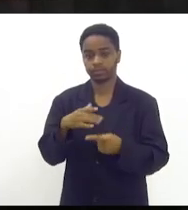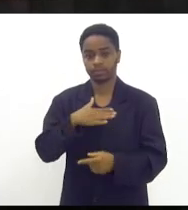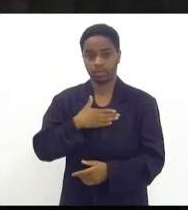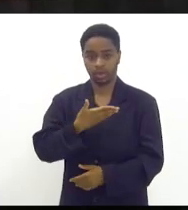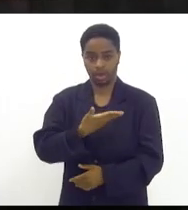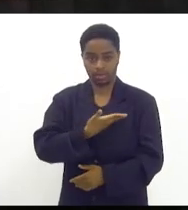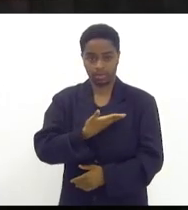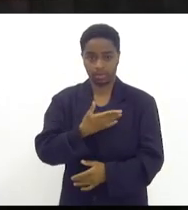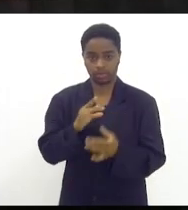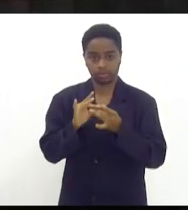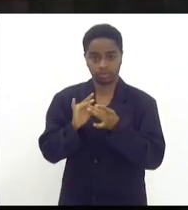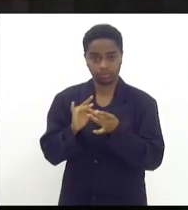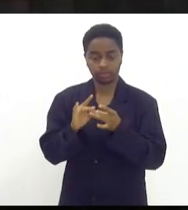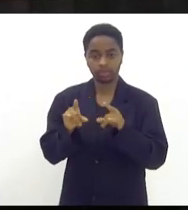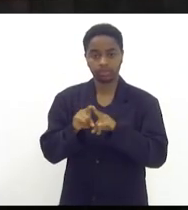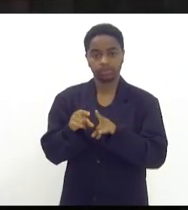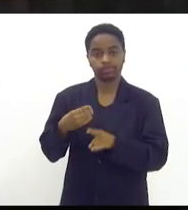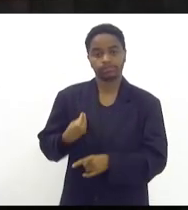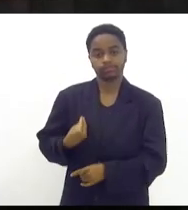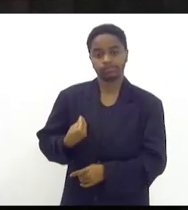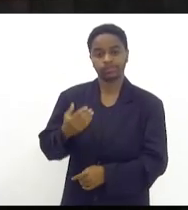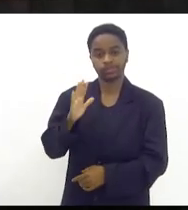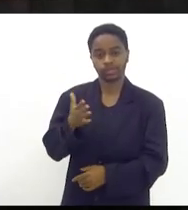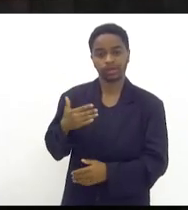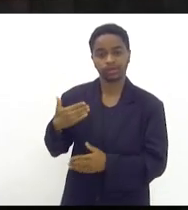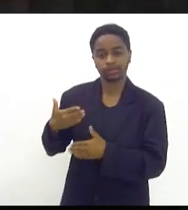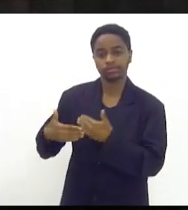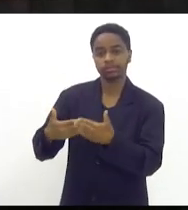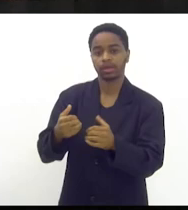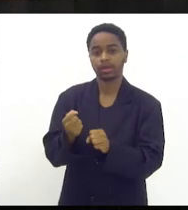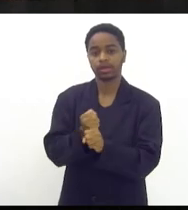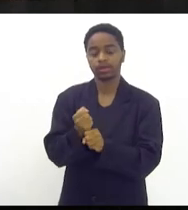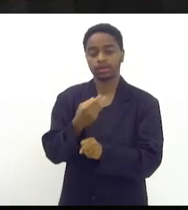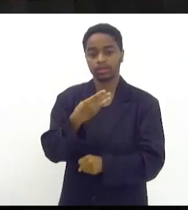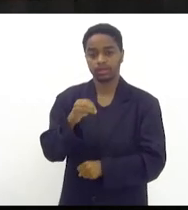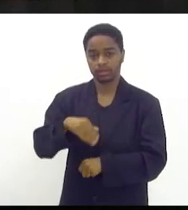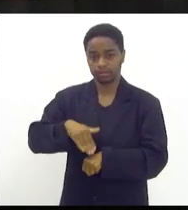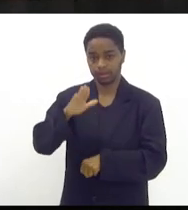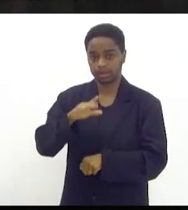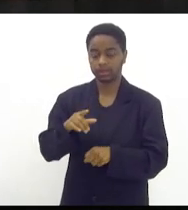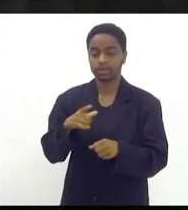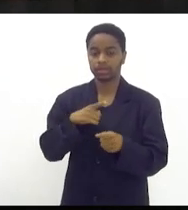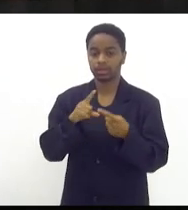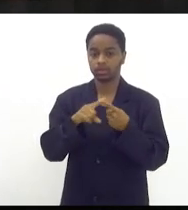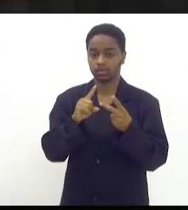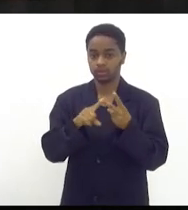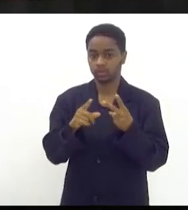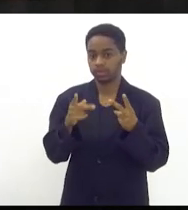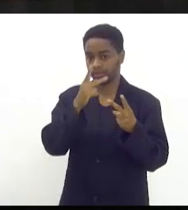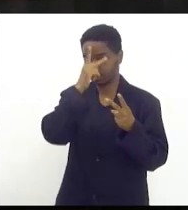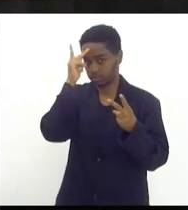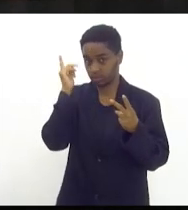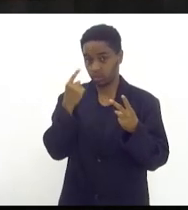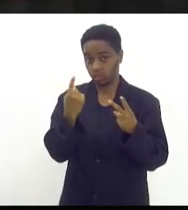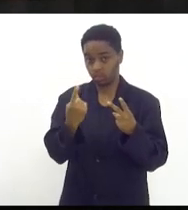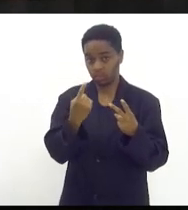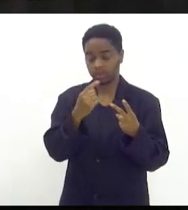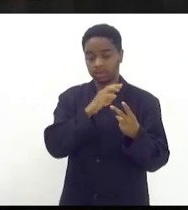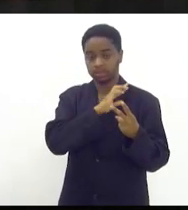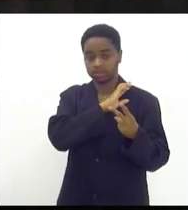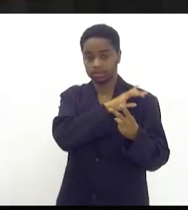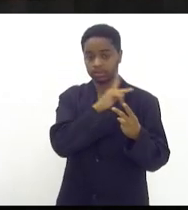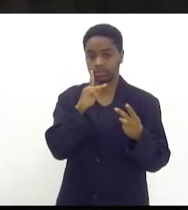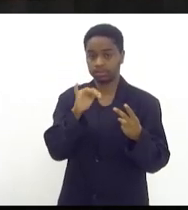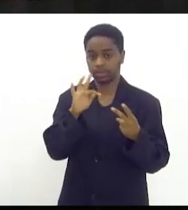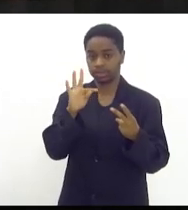pessoais, convivem comigo há mais de 30 anos, são duas pessoas que, um é um sargento Pita